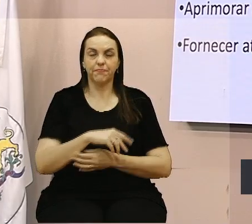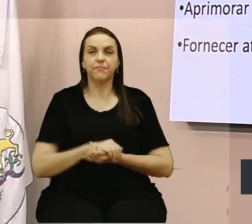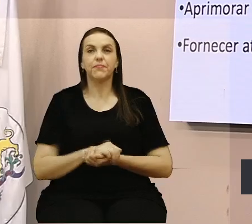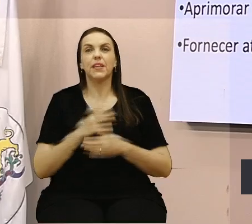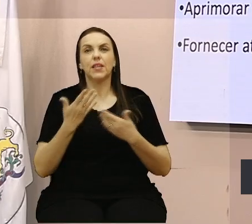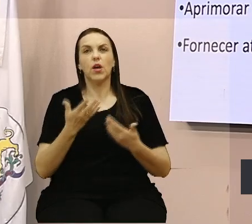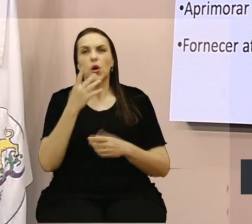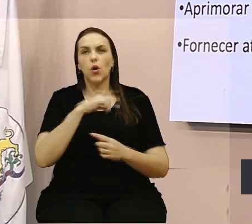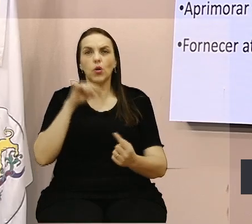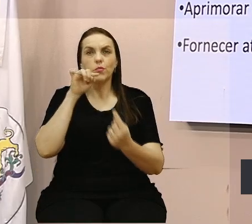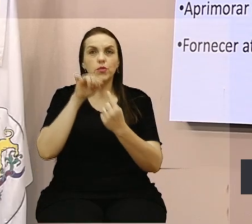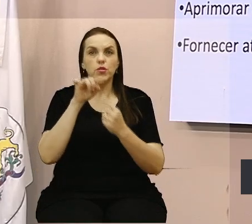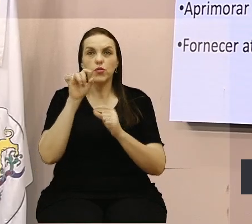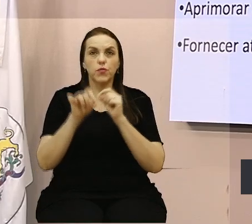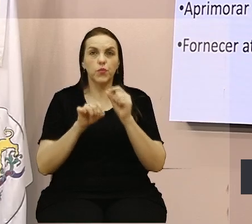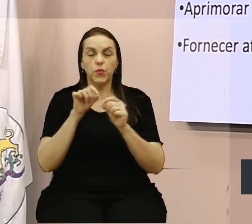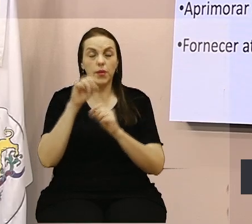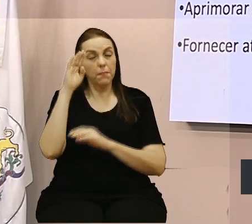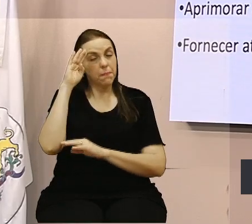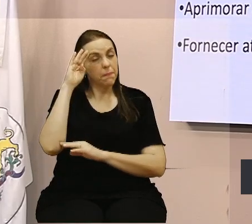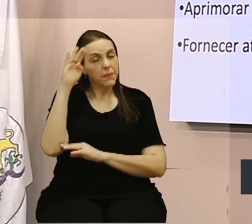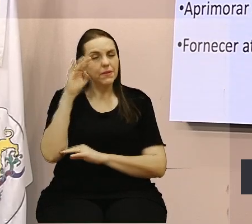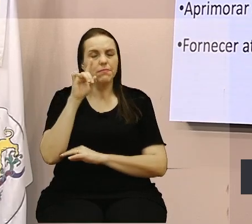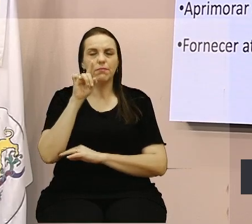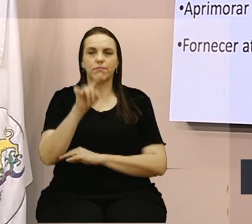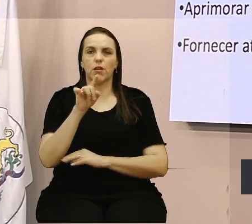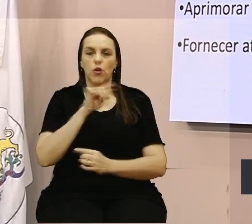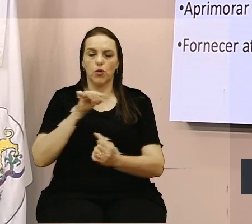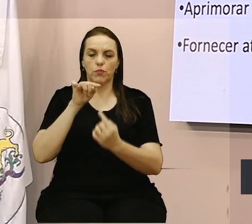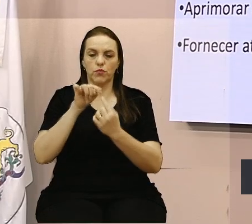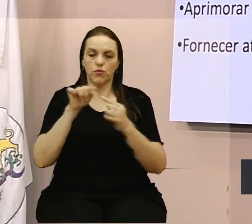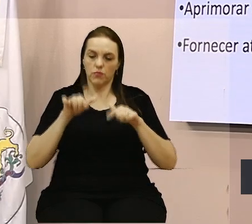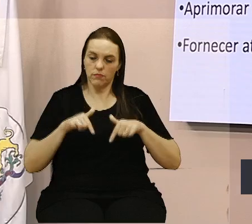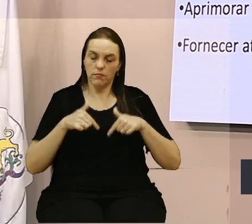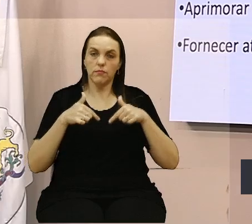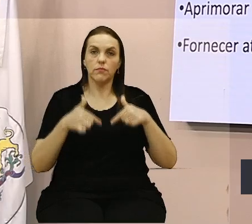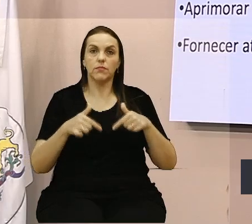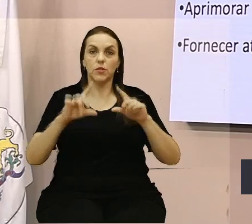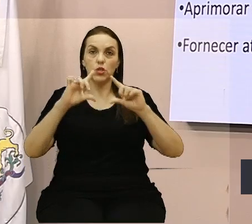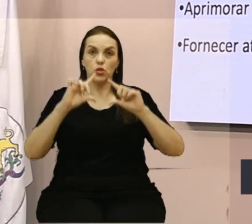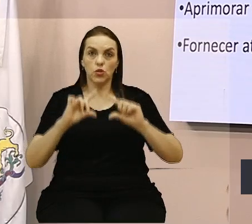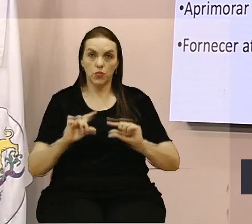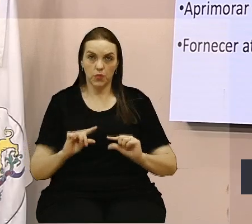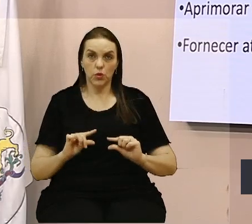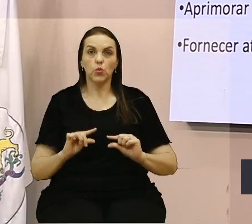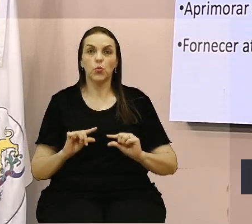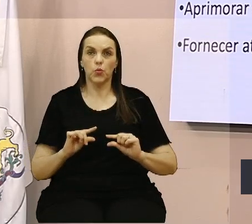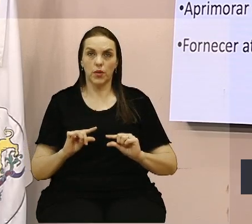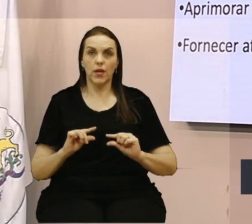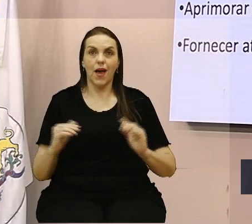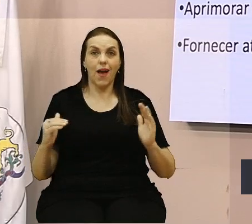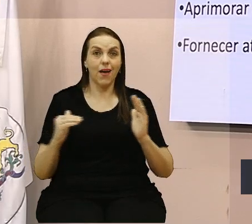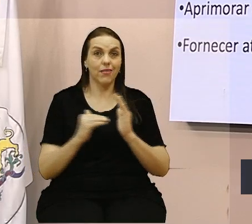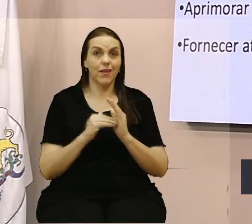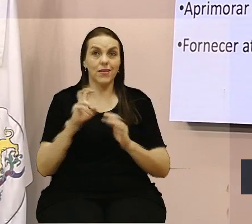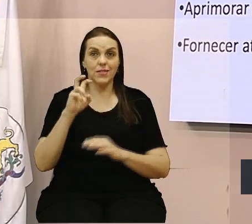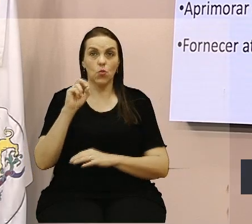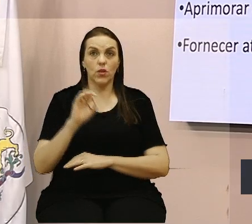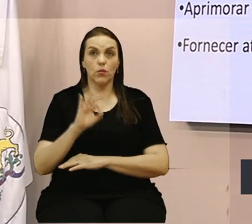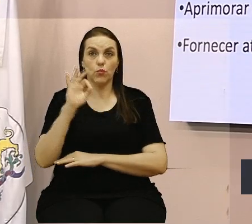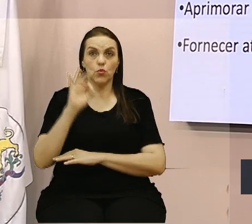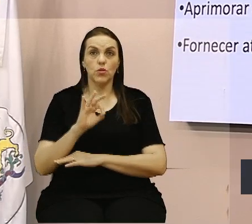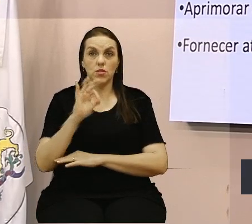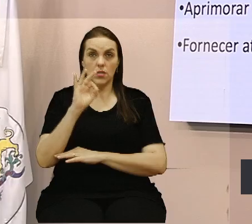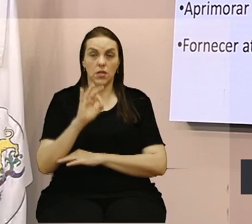os objetivos, o principal objetivo da década de ação é reduzir em até